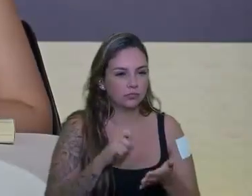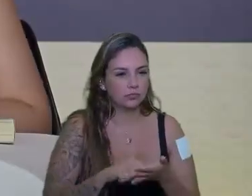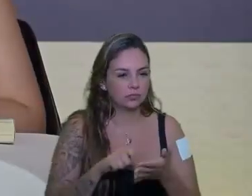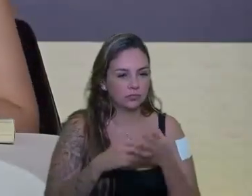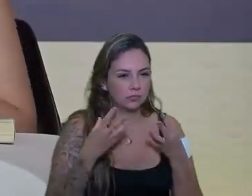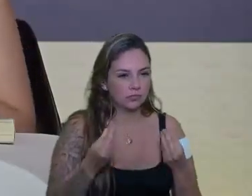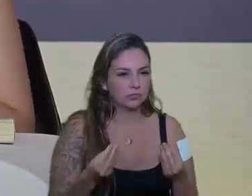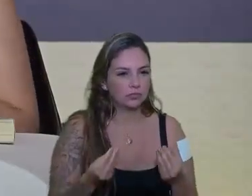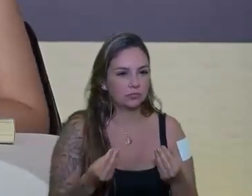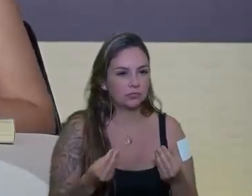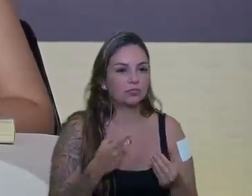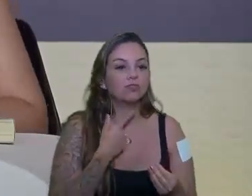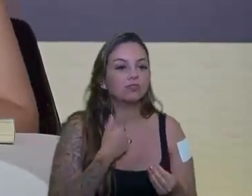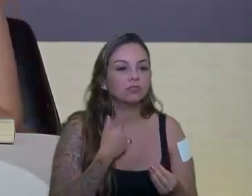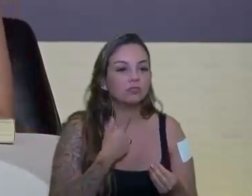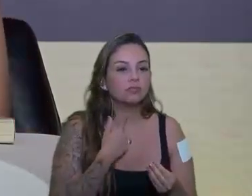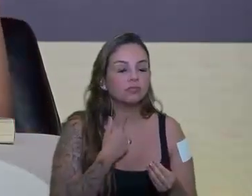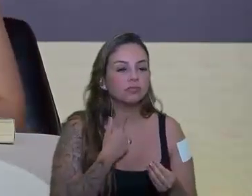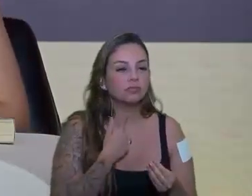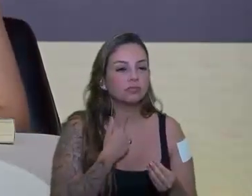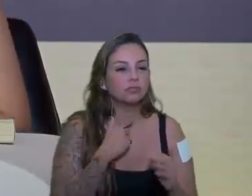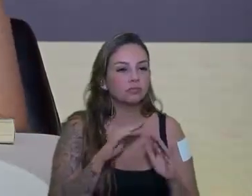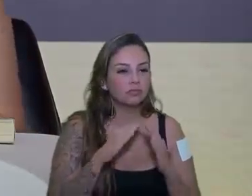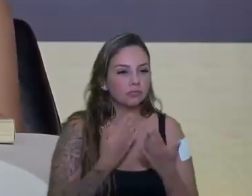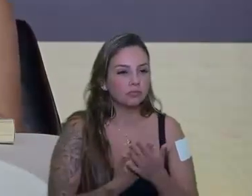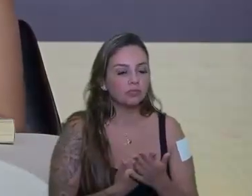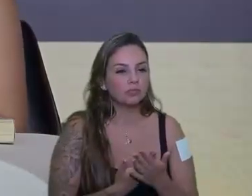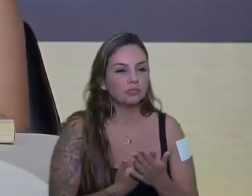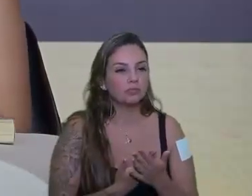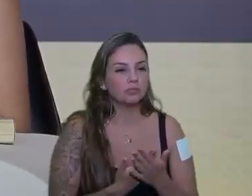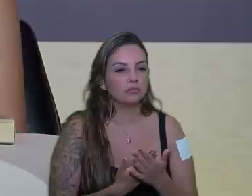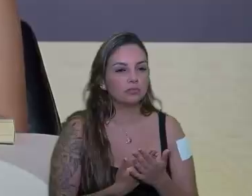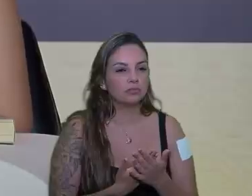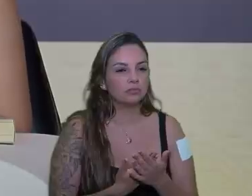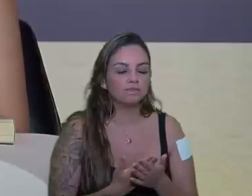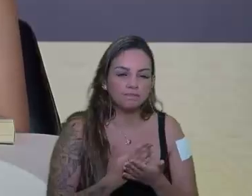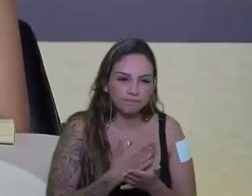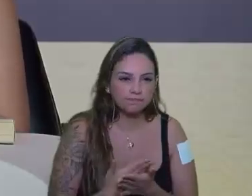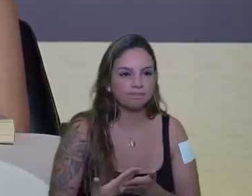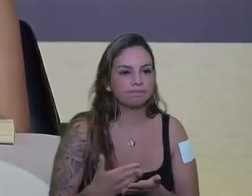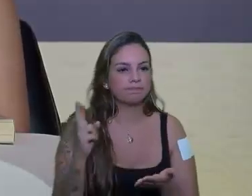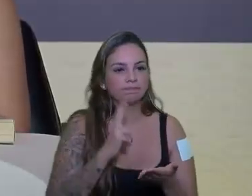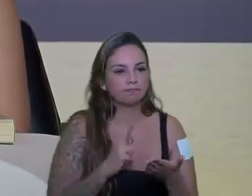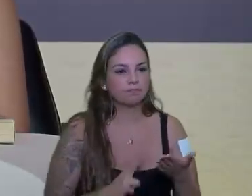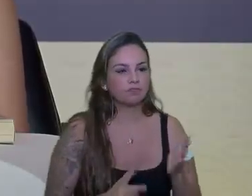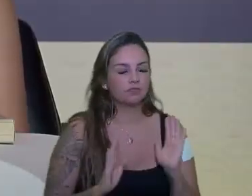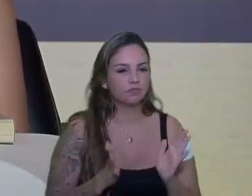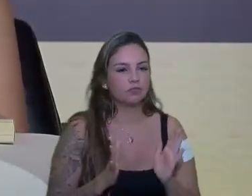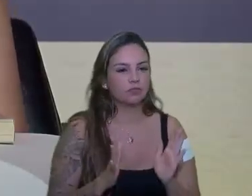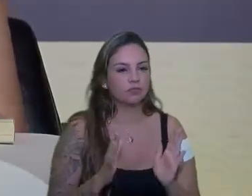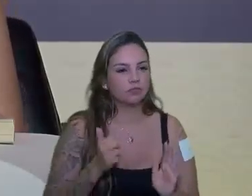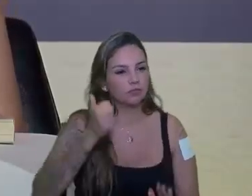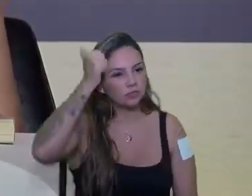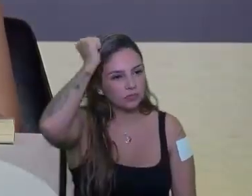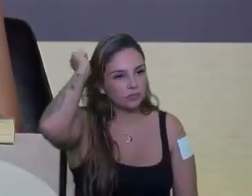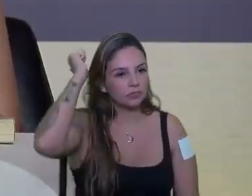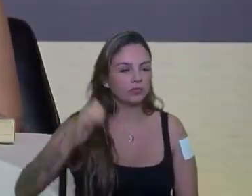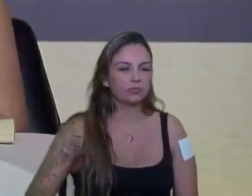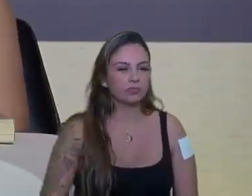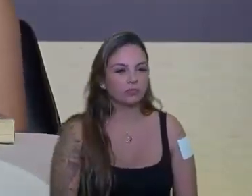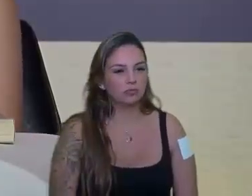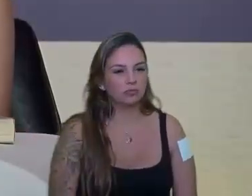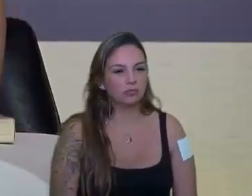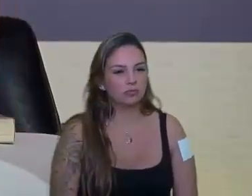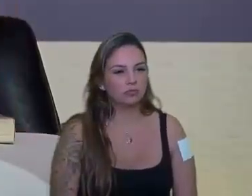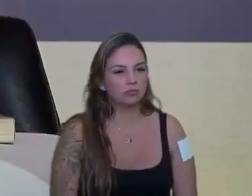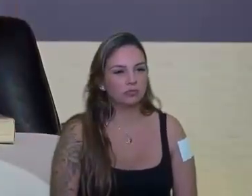escrevia muito por vontade, na época escolar, mas quando eu engatei mesmo na redação, já era coisa do vestibular. Então,